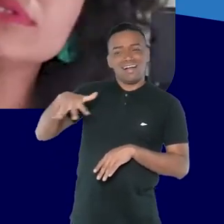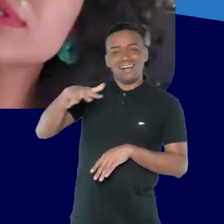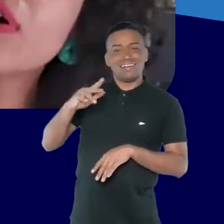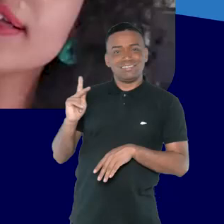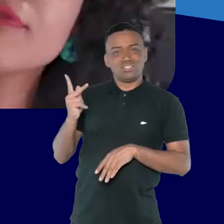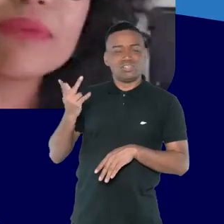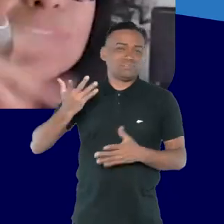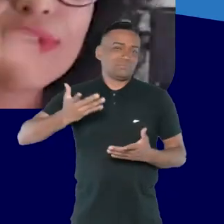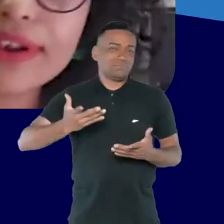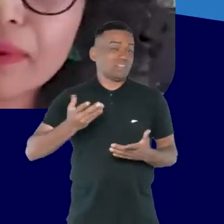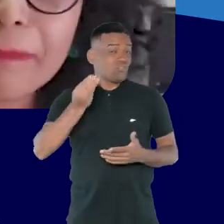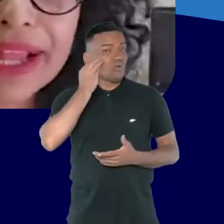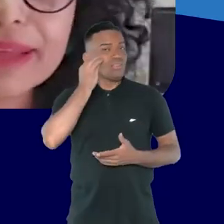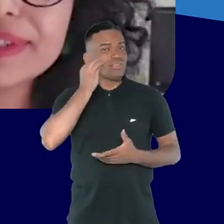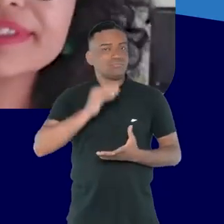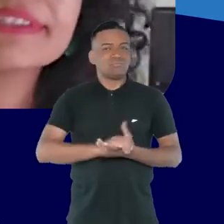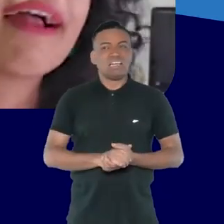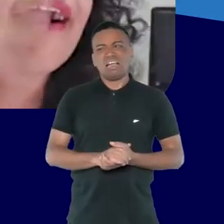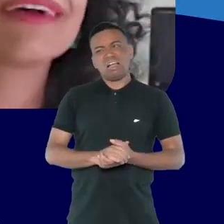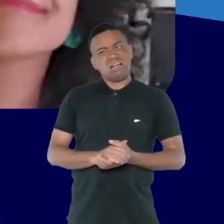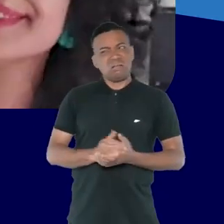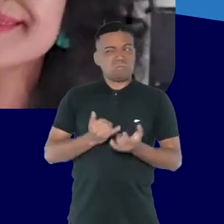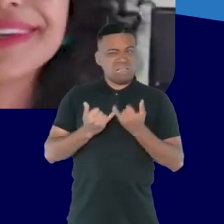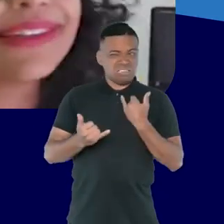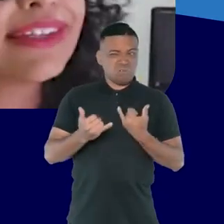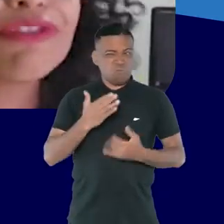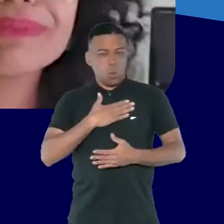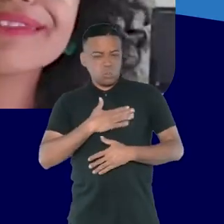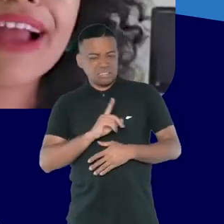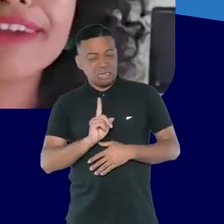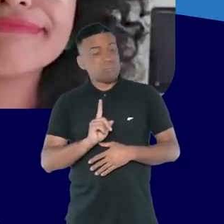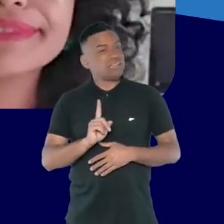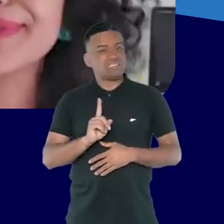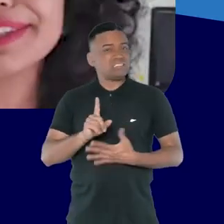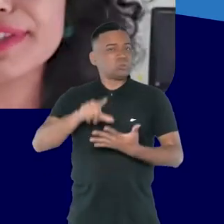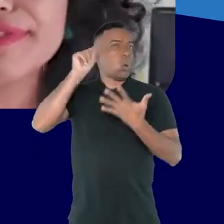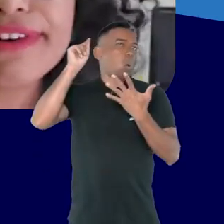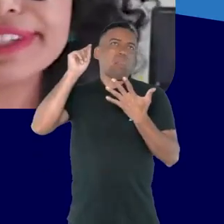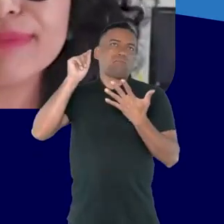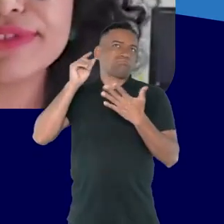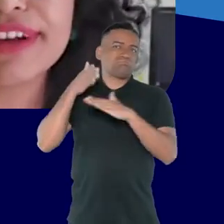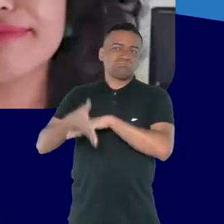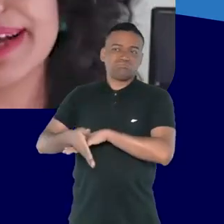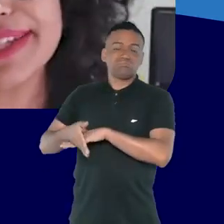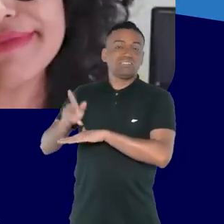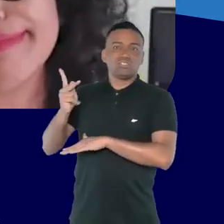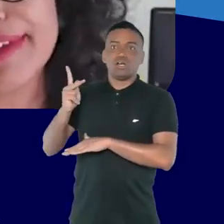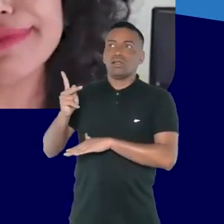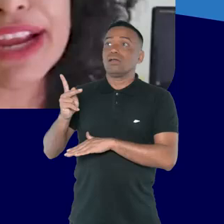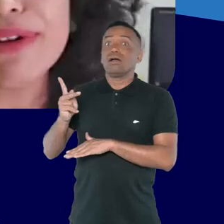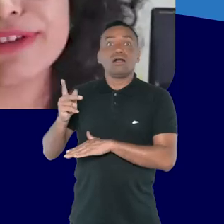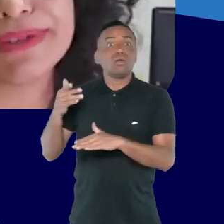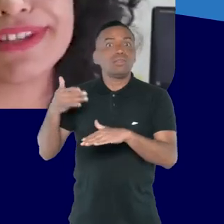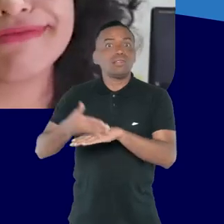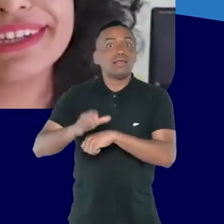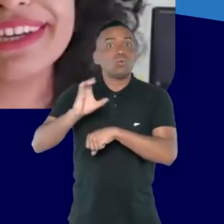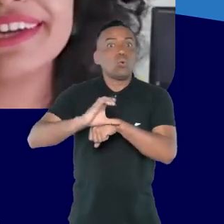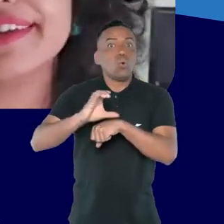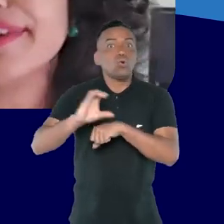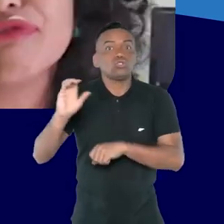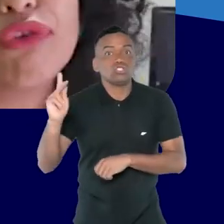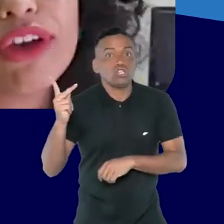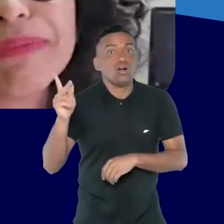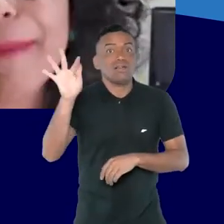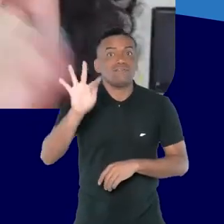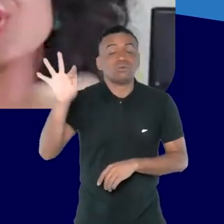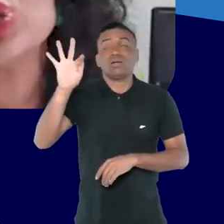gostava muito de história. Foi uma escolha completamente assim, não vamos tentar. Mas eu acho que não vou gostar muito não, mas não tem outra opção.